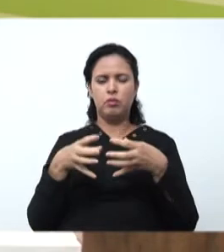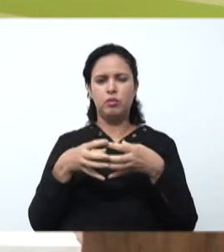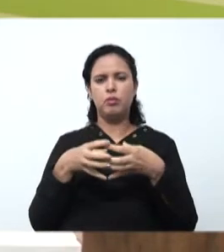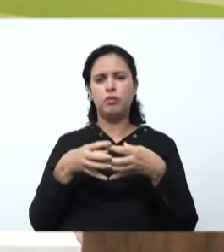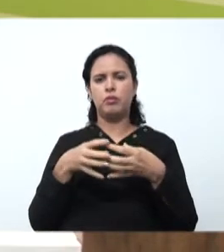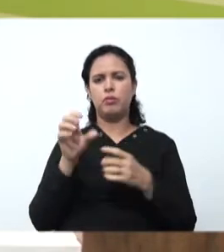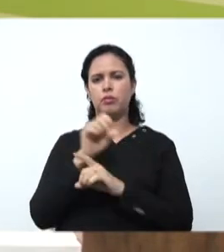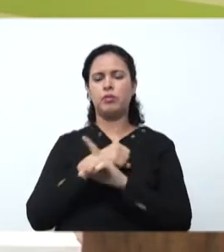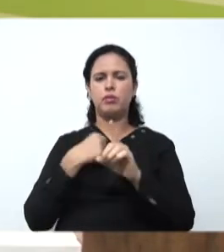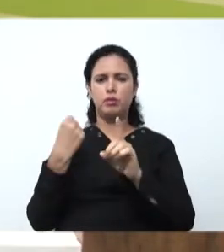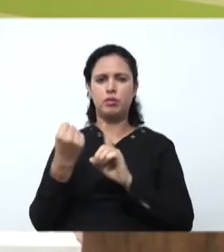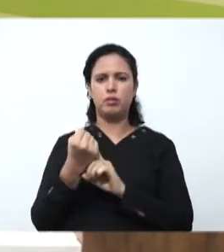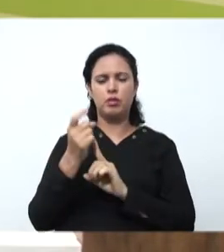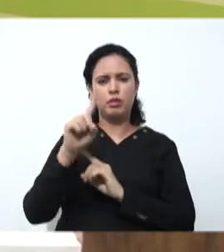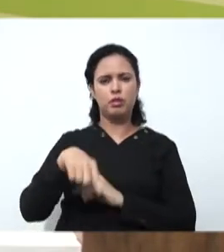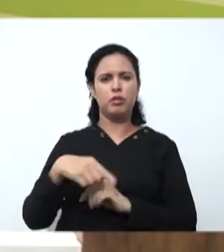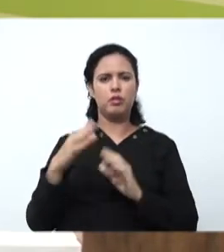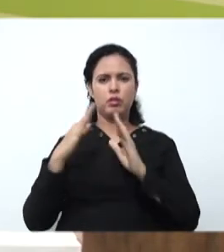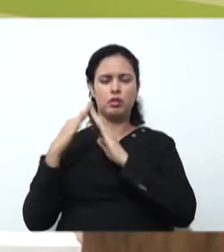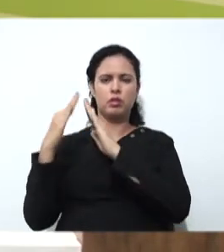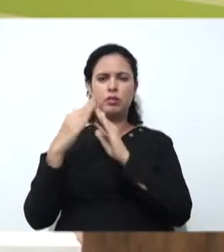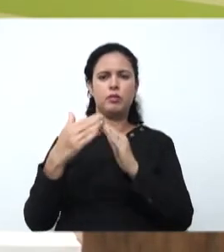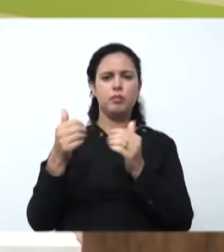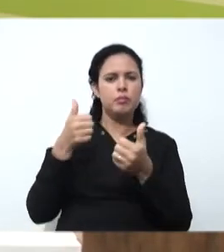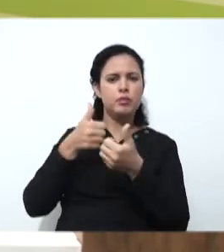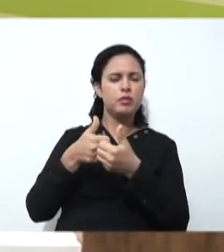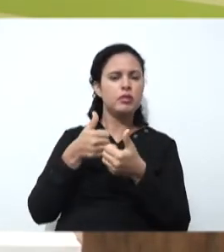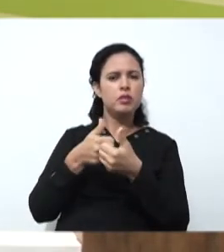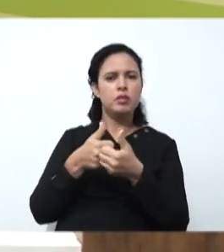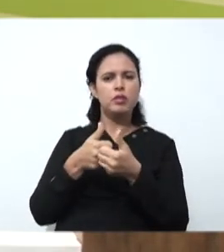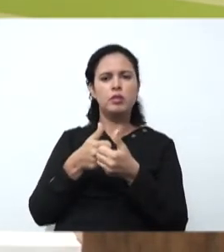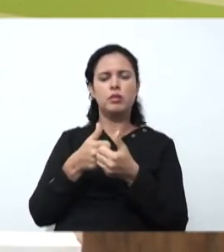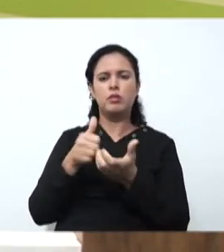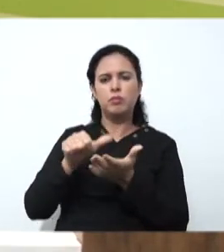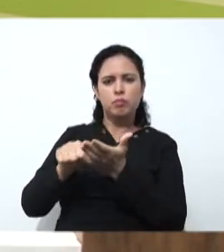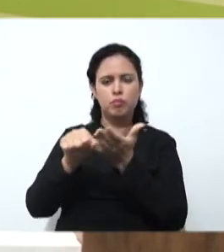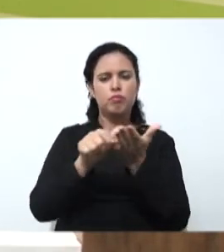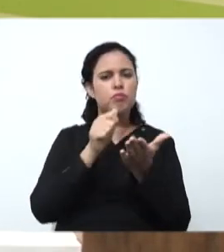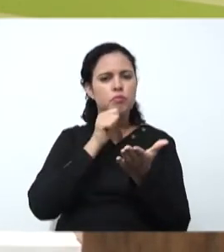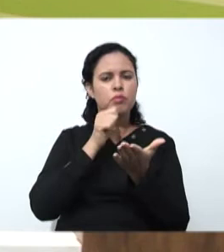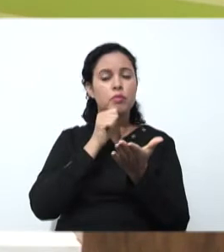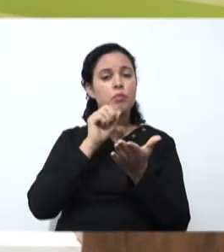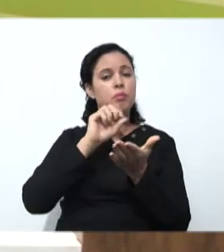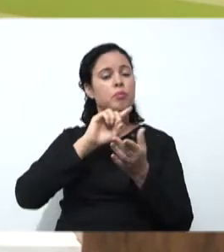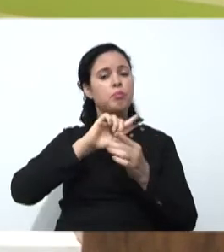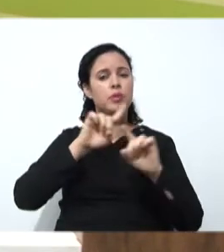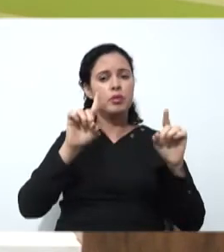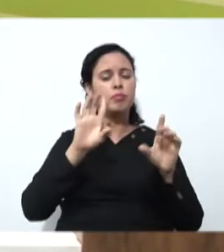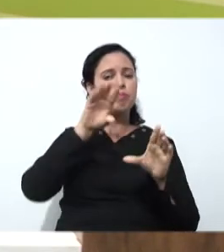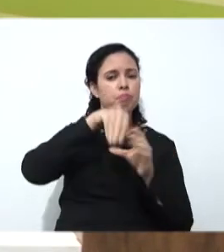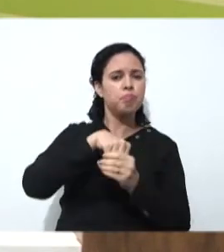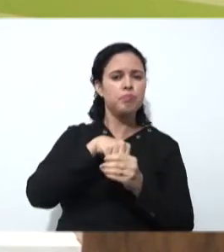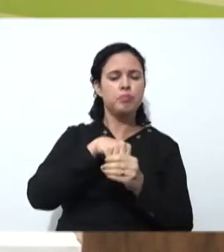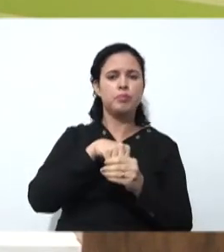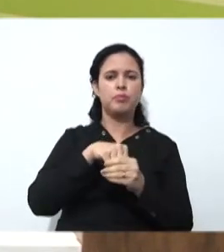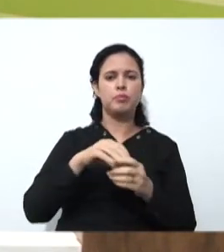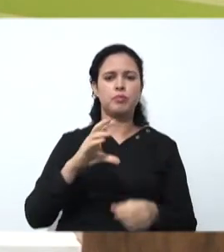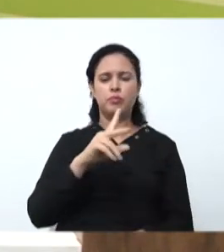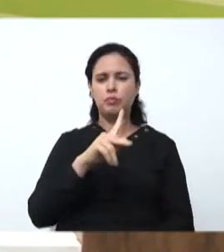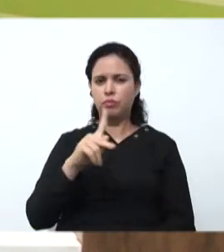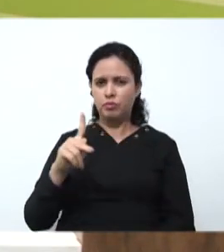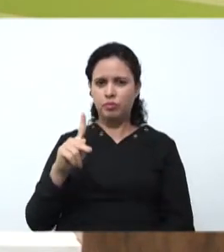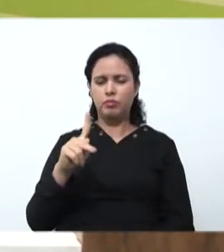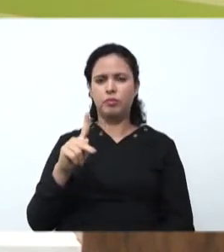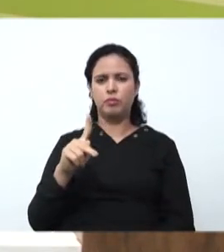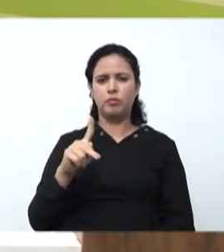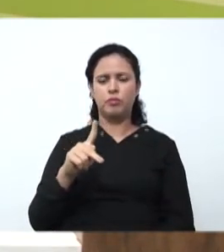dessa sociedade, que são os vizinhos, que mesmo que não sejam cooperados, eles estão participando direto ou indiretamente, não é,